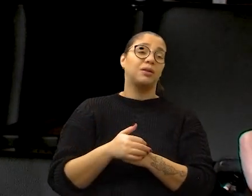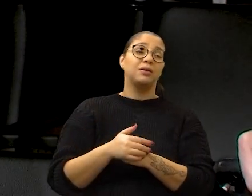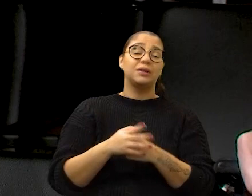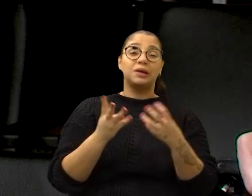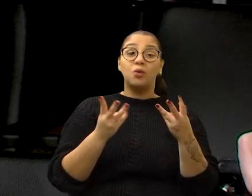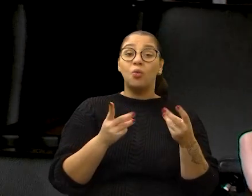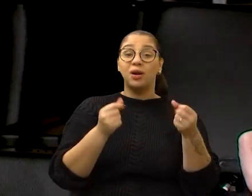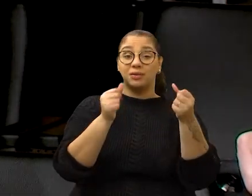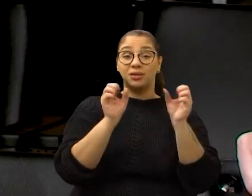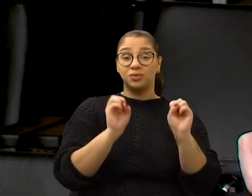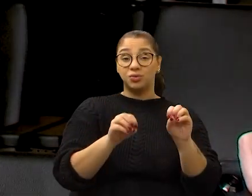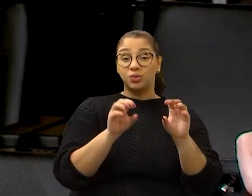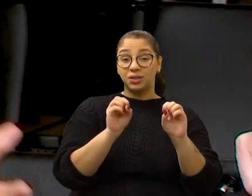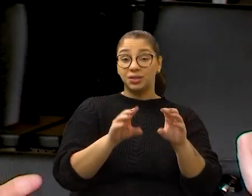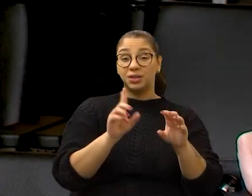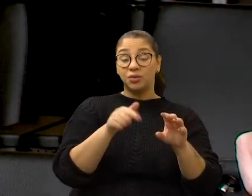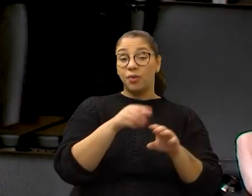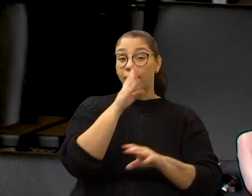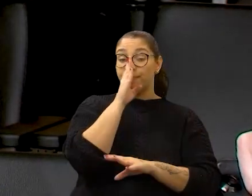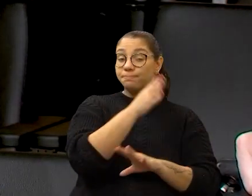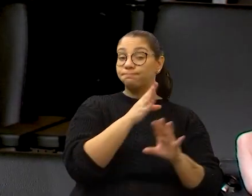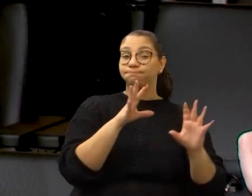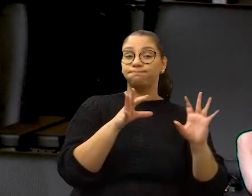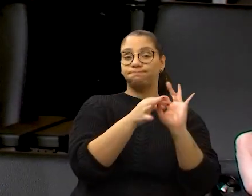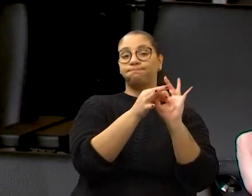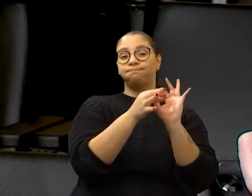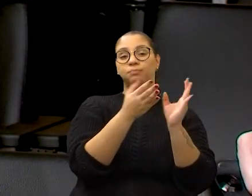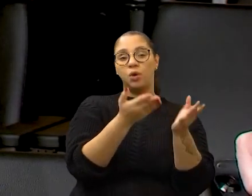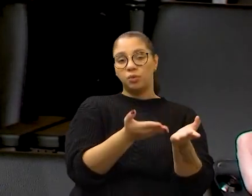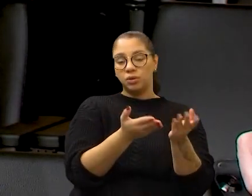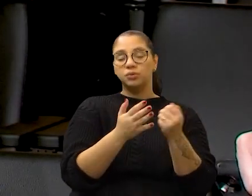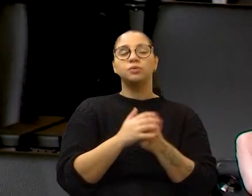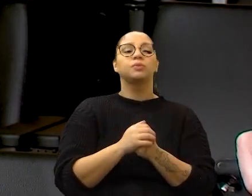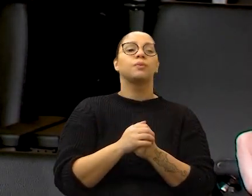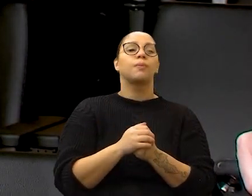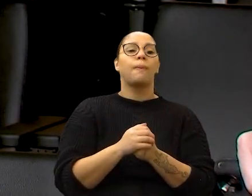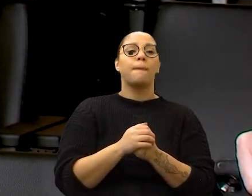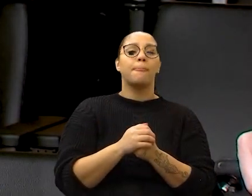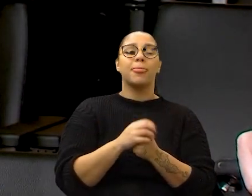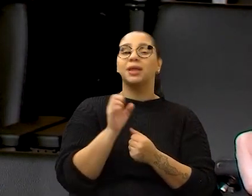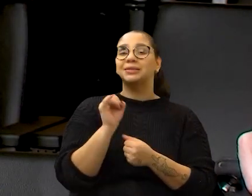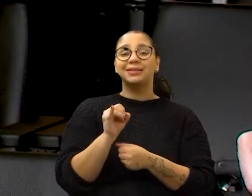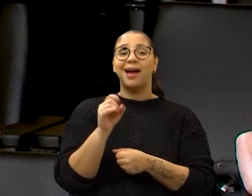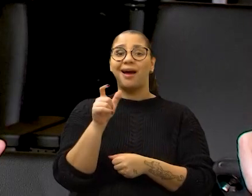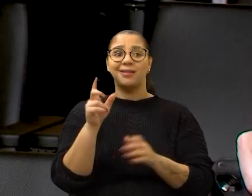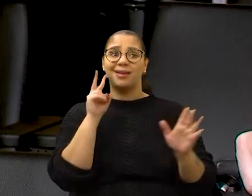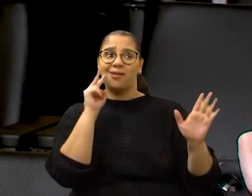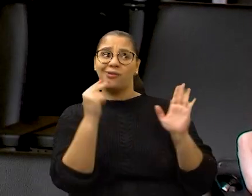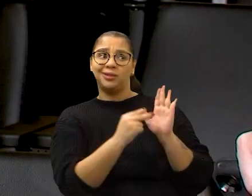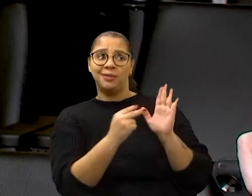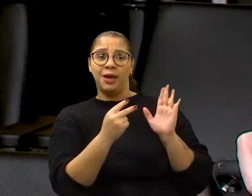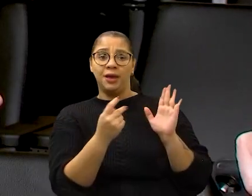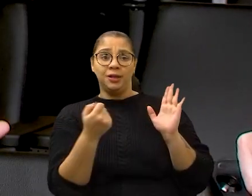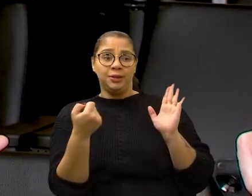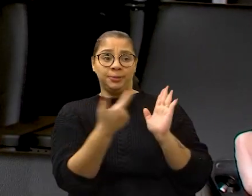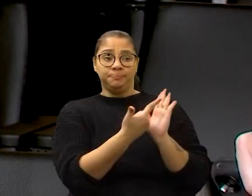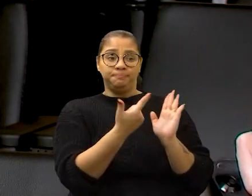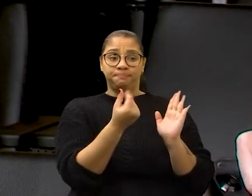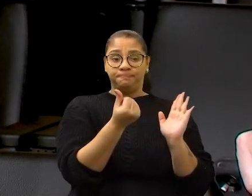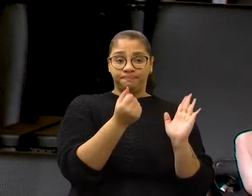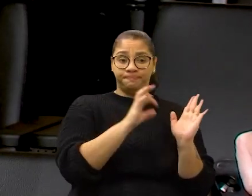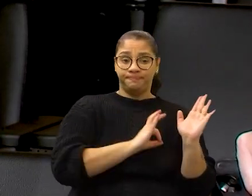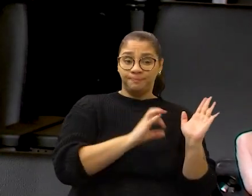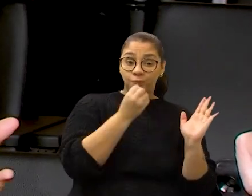a qualidade do ensino está diretamente ligada a isso, né? Se você não é reconhecido, não é bem